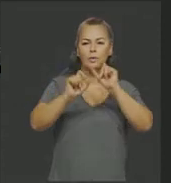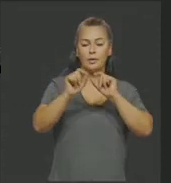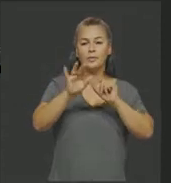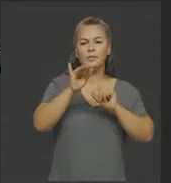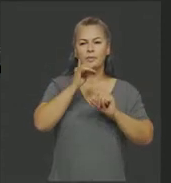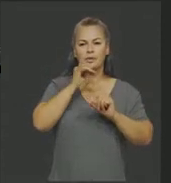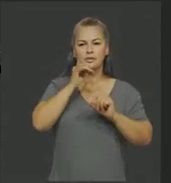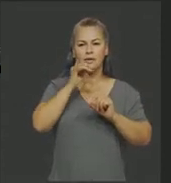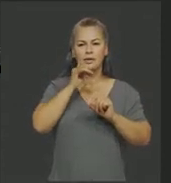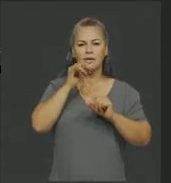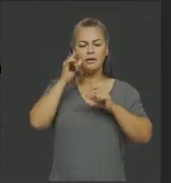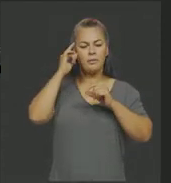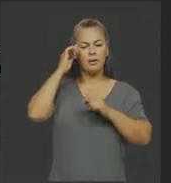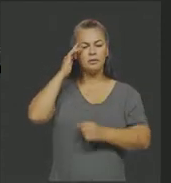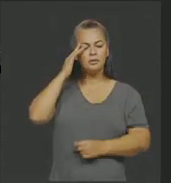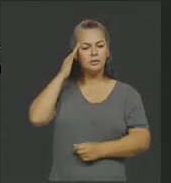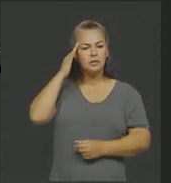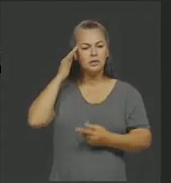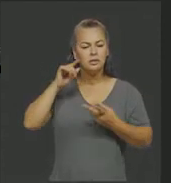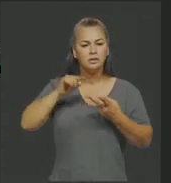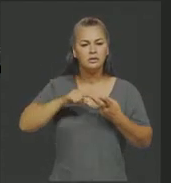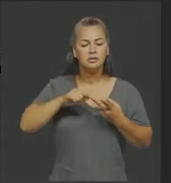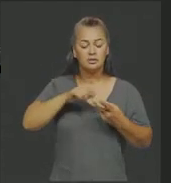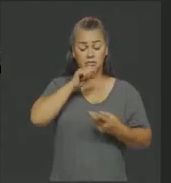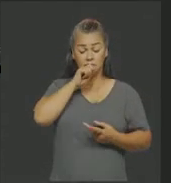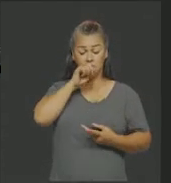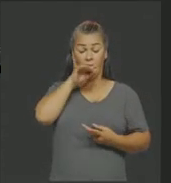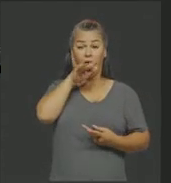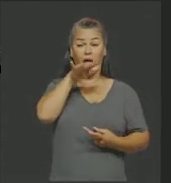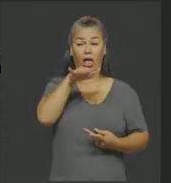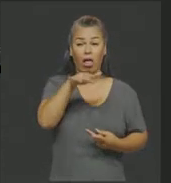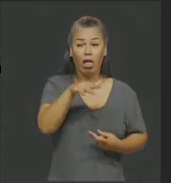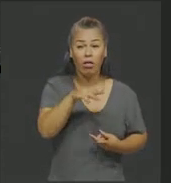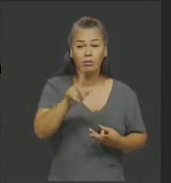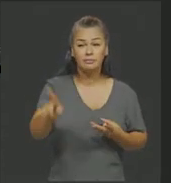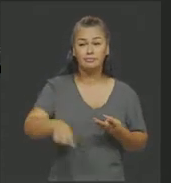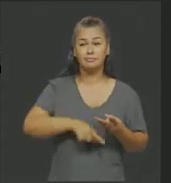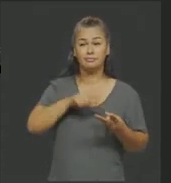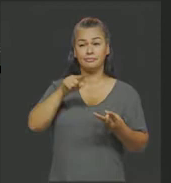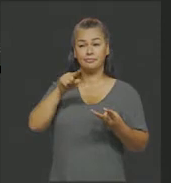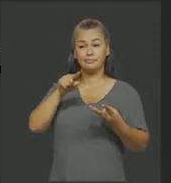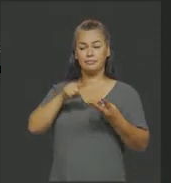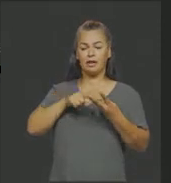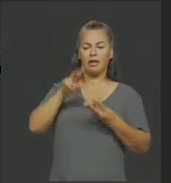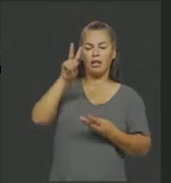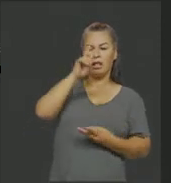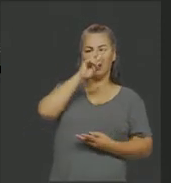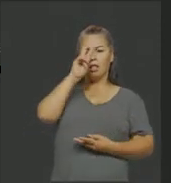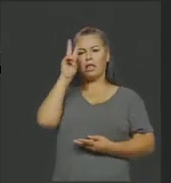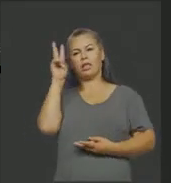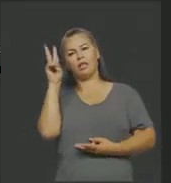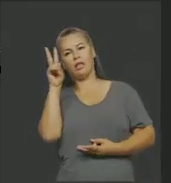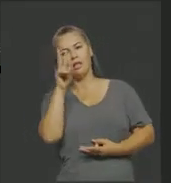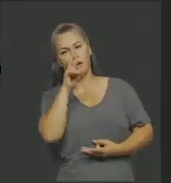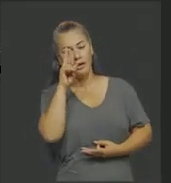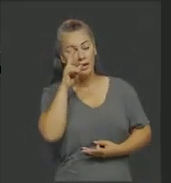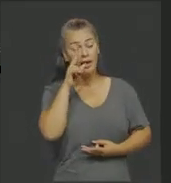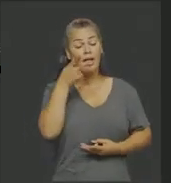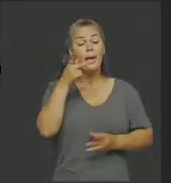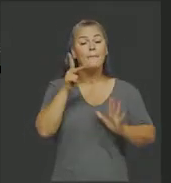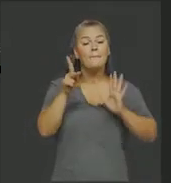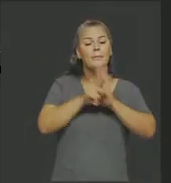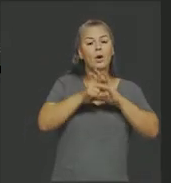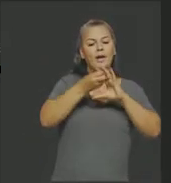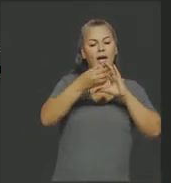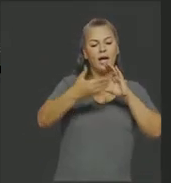concentração, reflexo, tontura, vômito, dor de cabeça. Efeitos sociais. Quem vive com a pessoa que usa droga, que usa